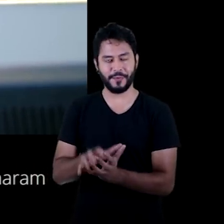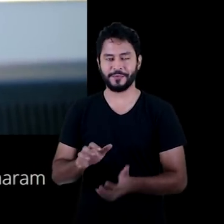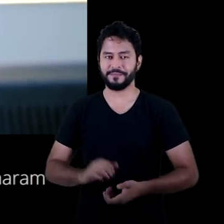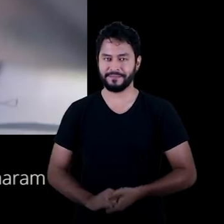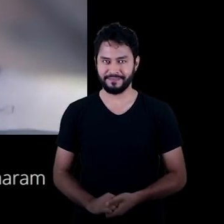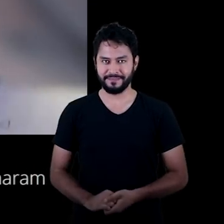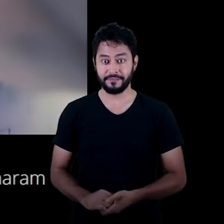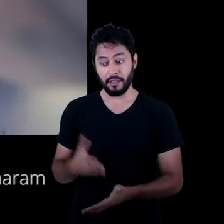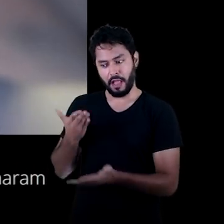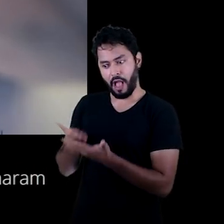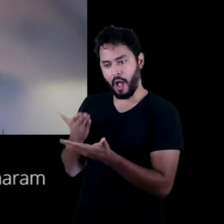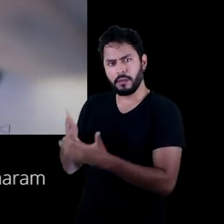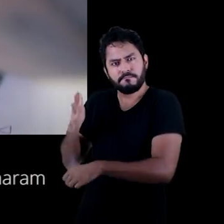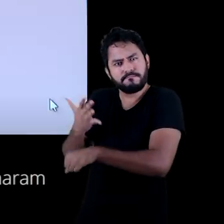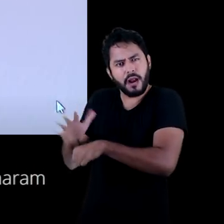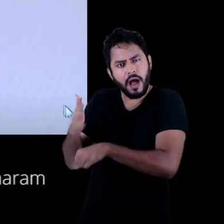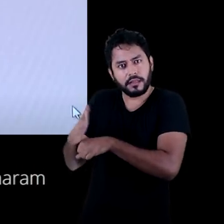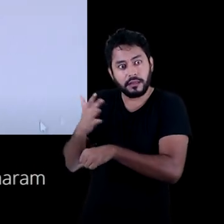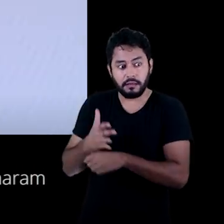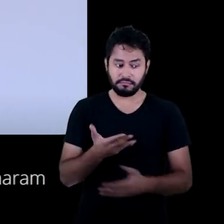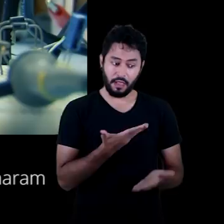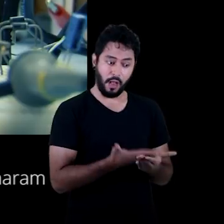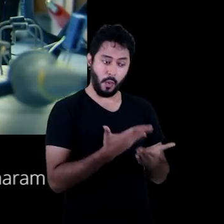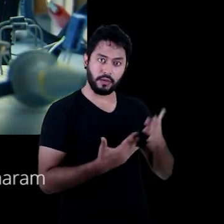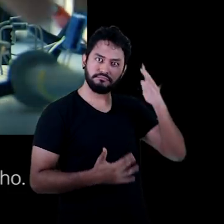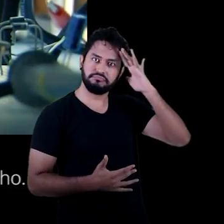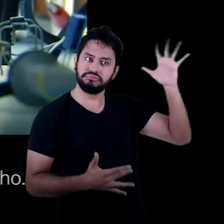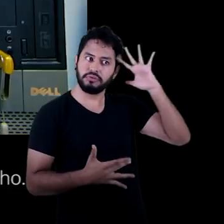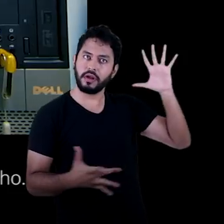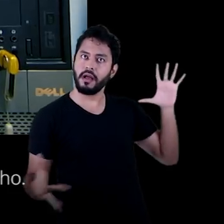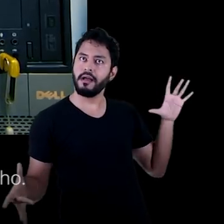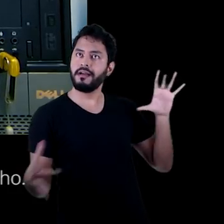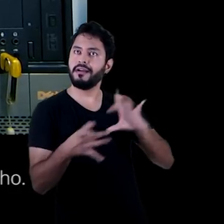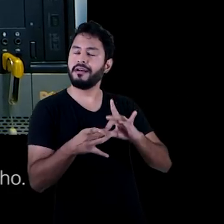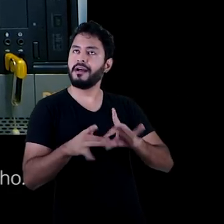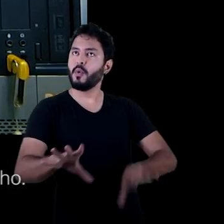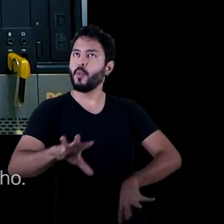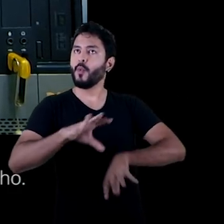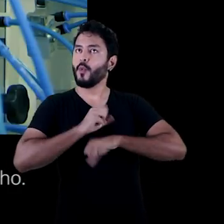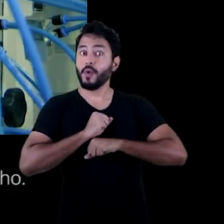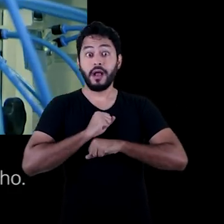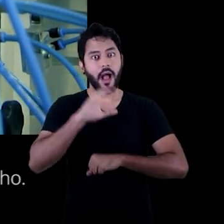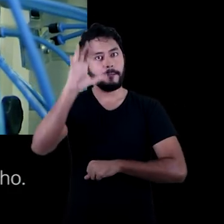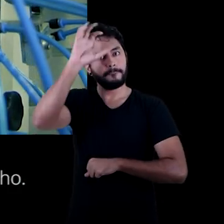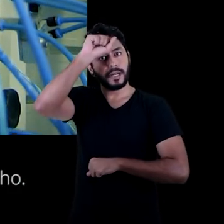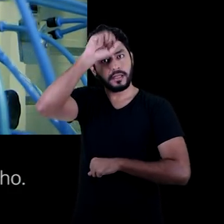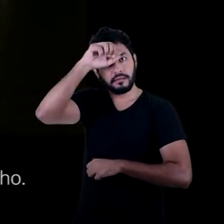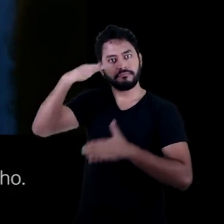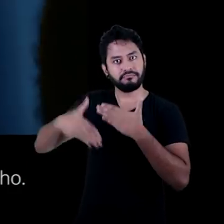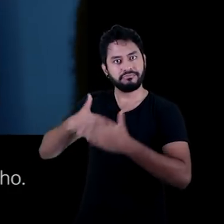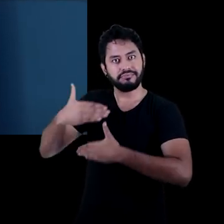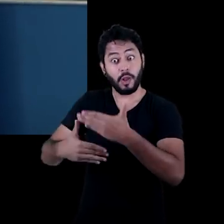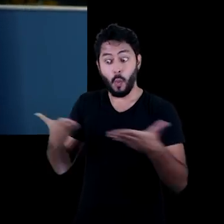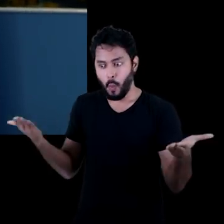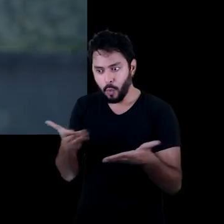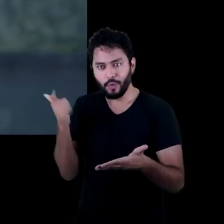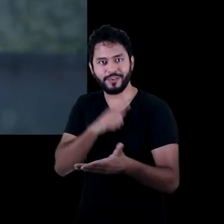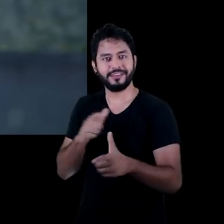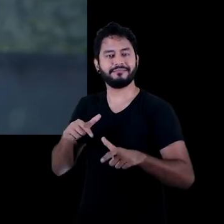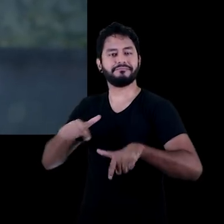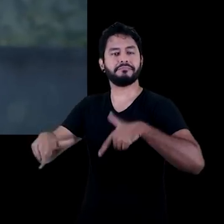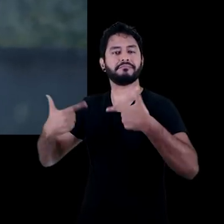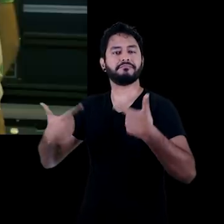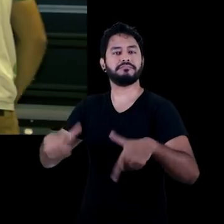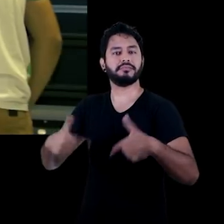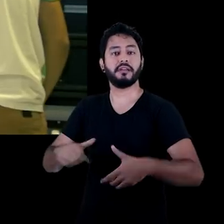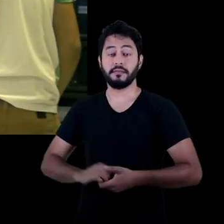conjunto com as teóricas, proporcionaram um aprendizado que eu pudesse aplicar hoje no meu trabalho. O curso de